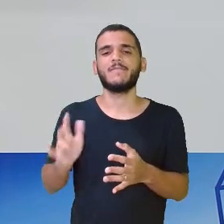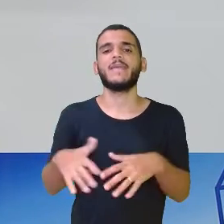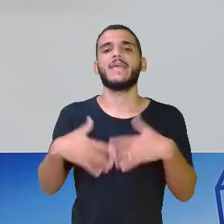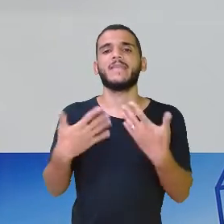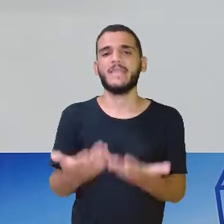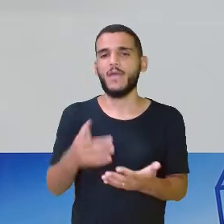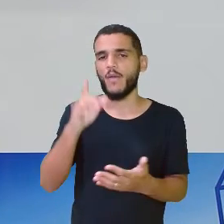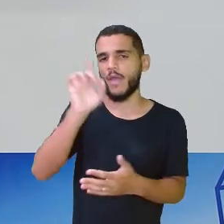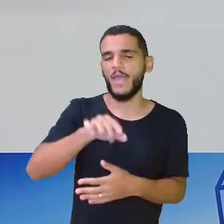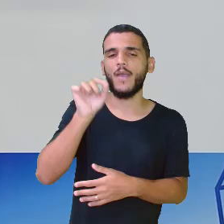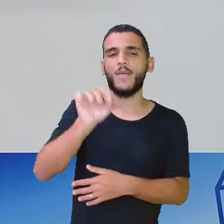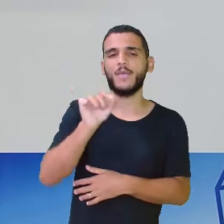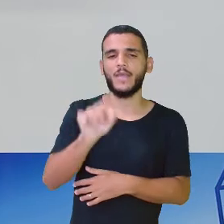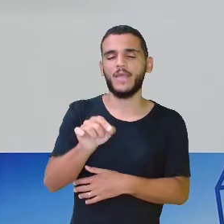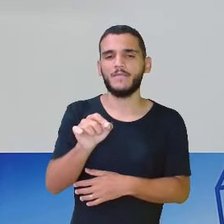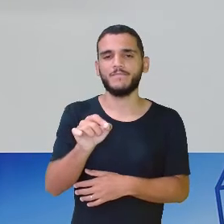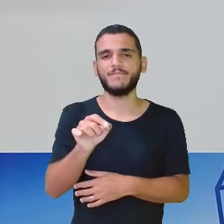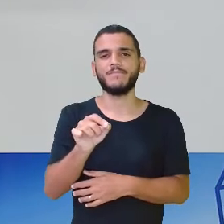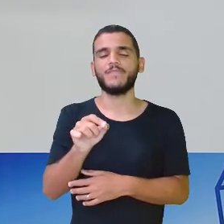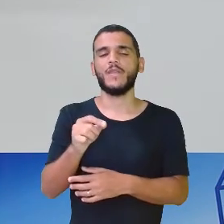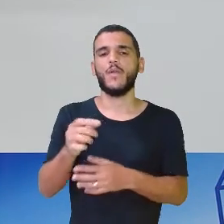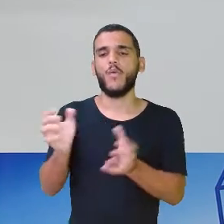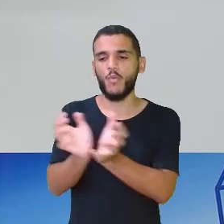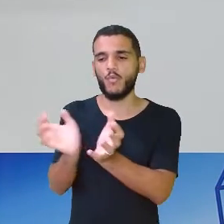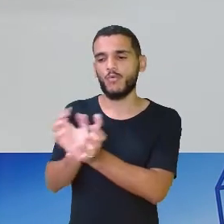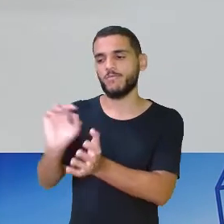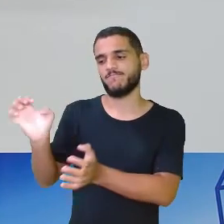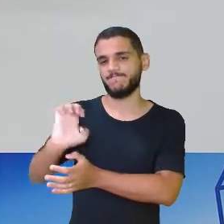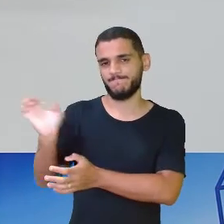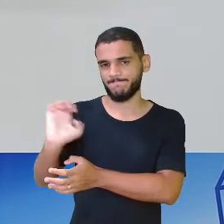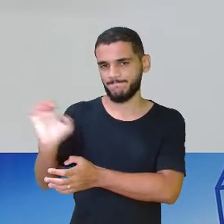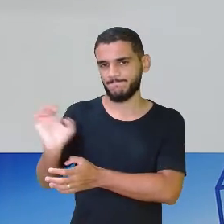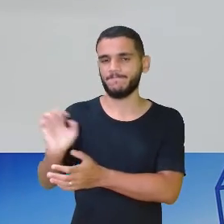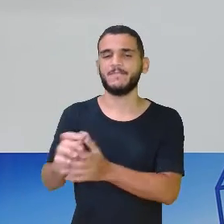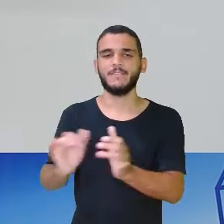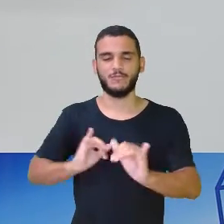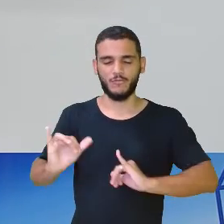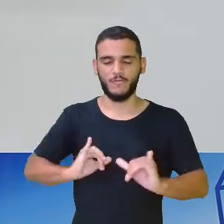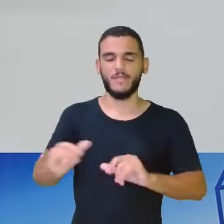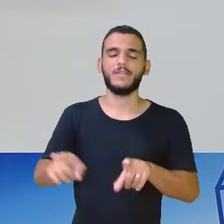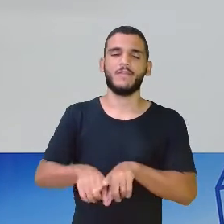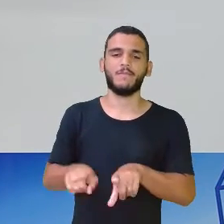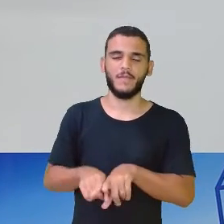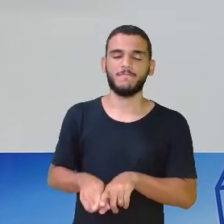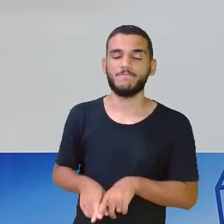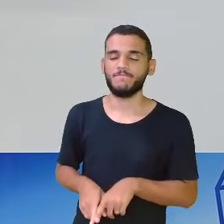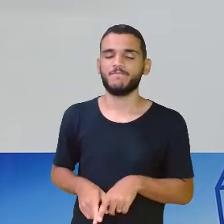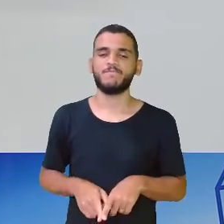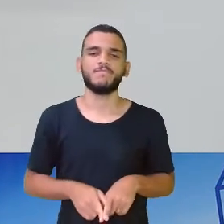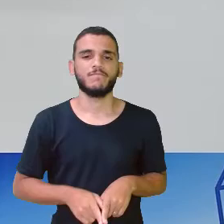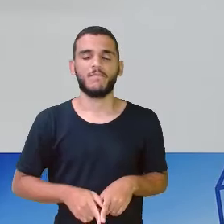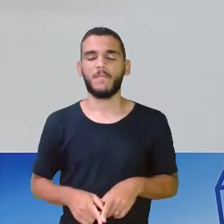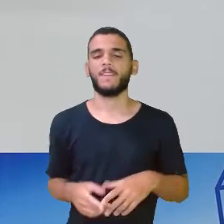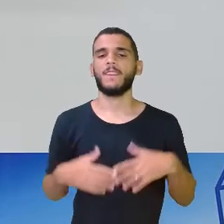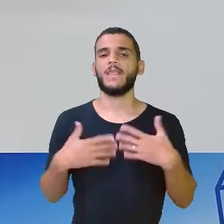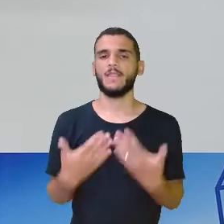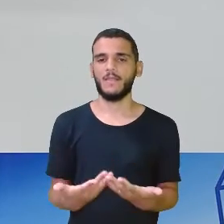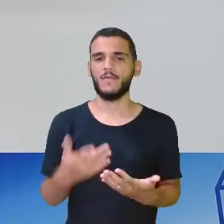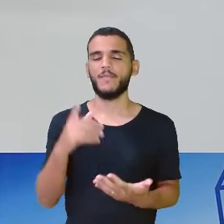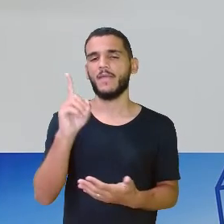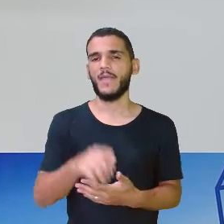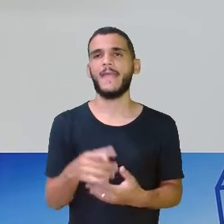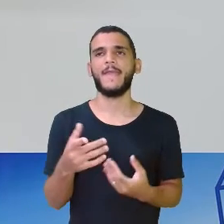né, preferenciais desse grupo, ok? Então, como era um movimento, né,